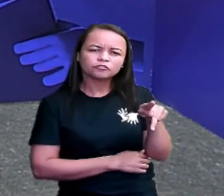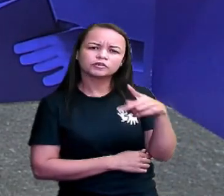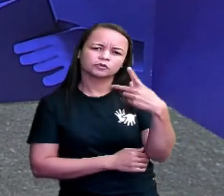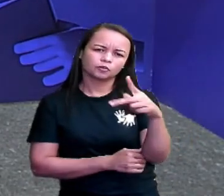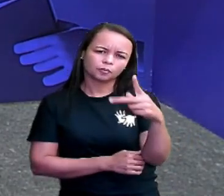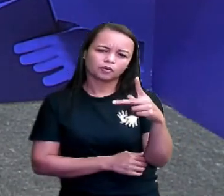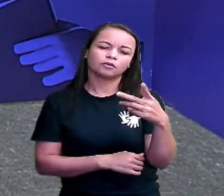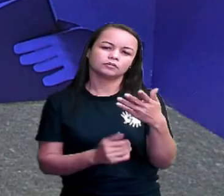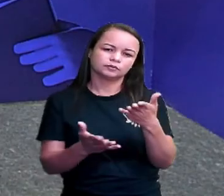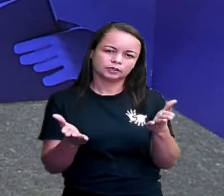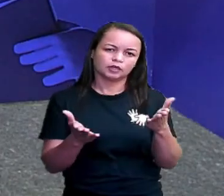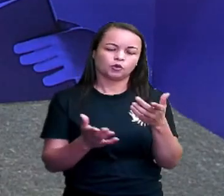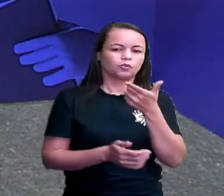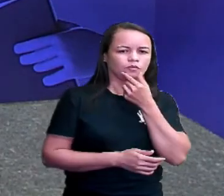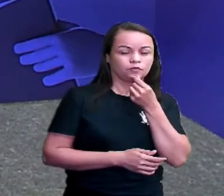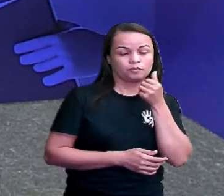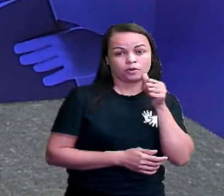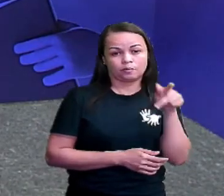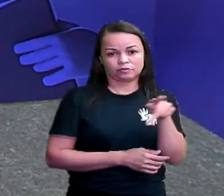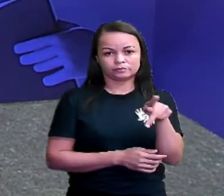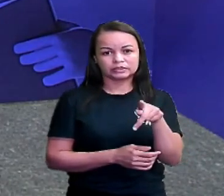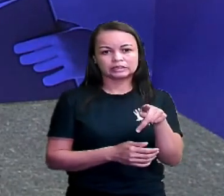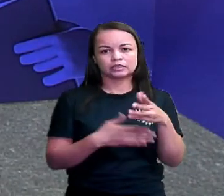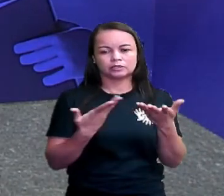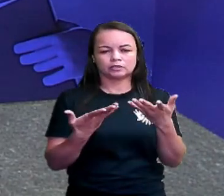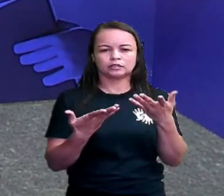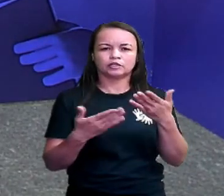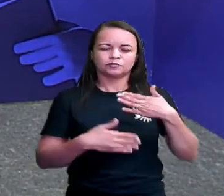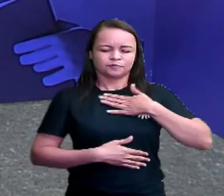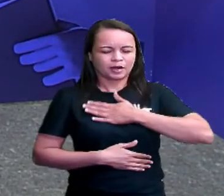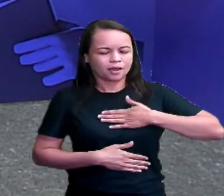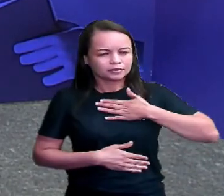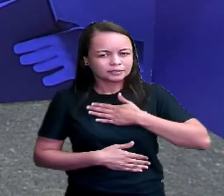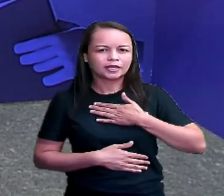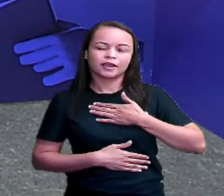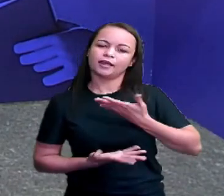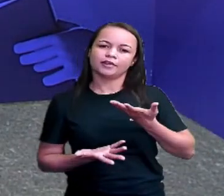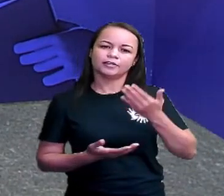seu professor, porque eles vão ter o maior prazer, a maior satisfação em